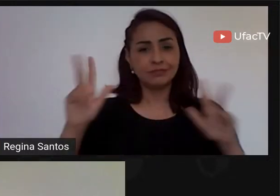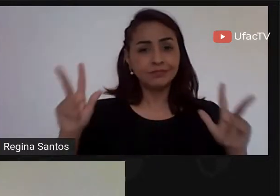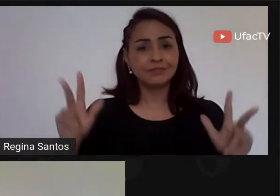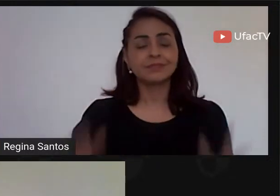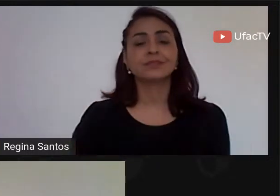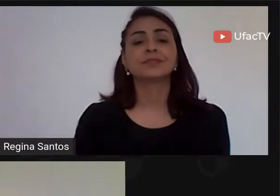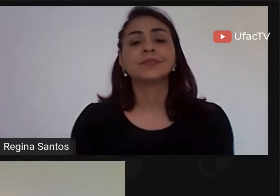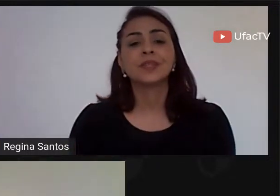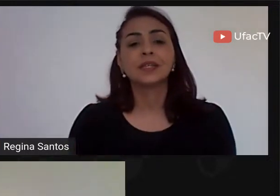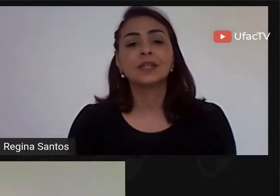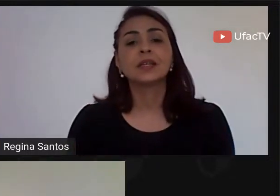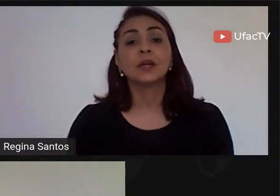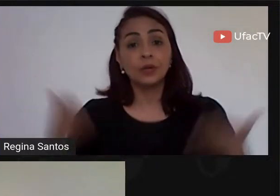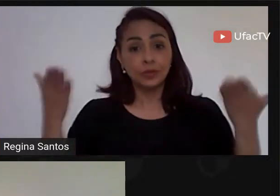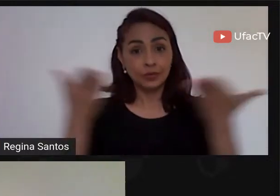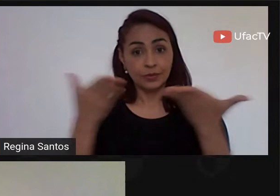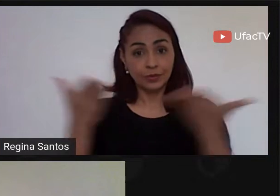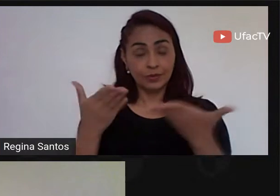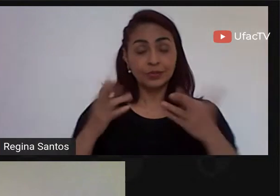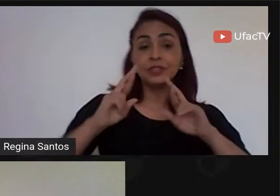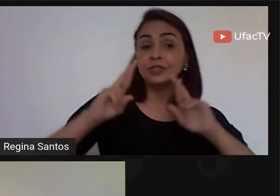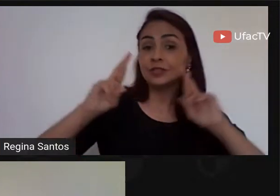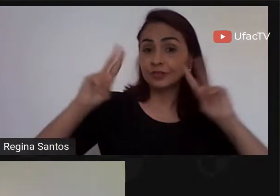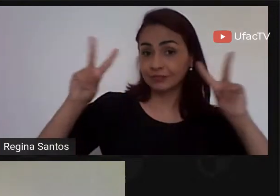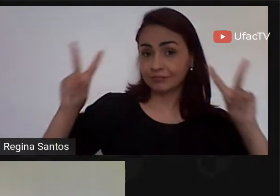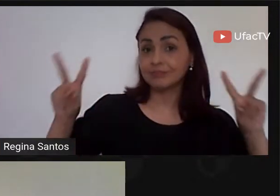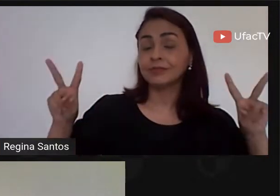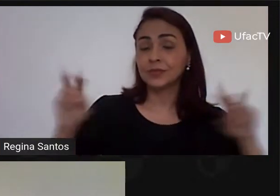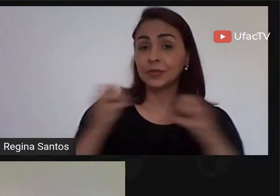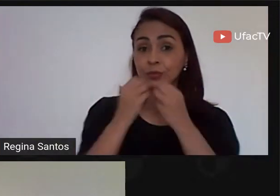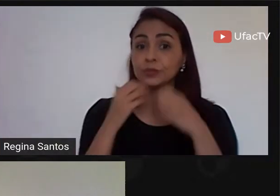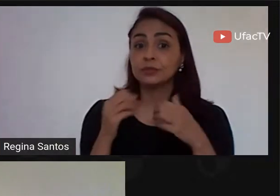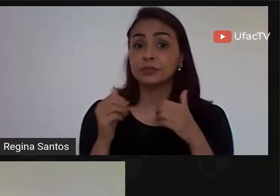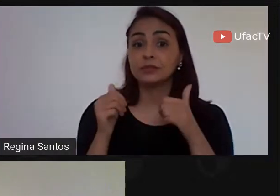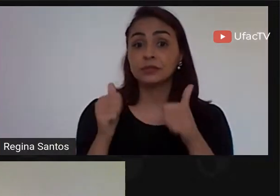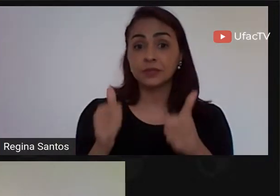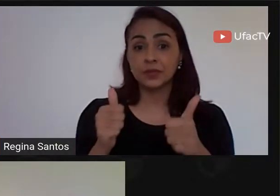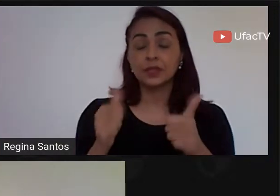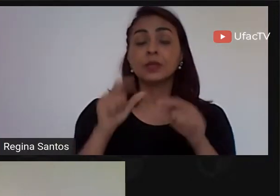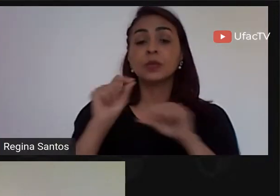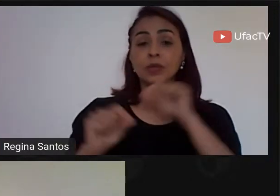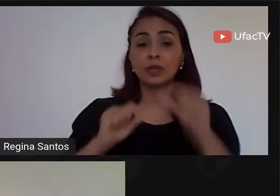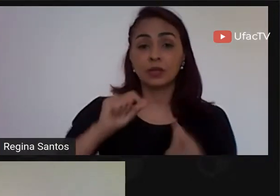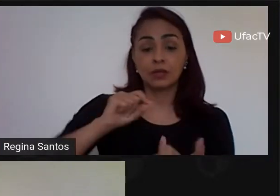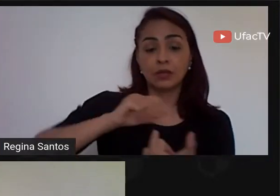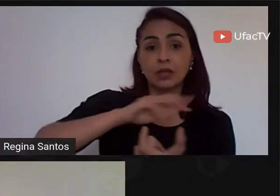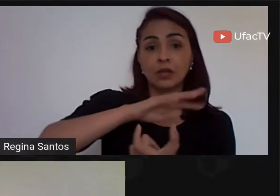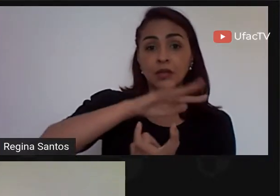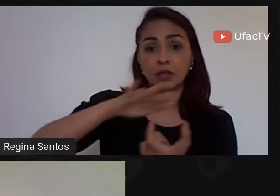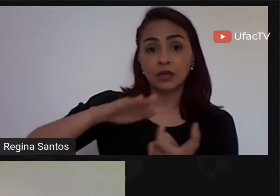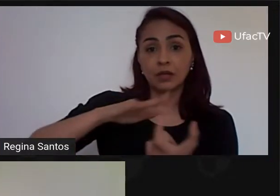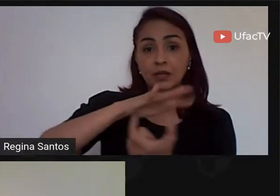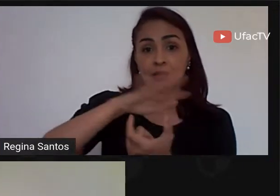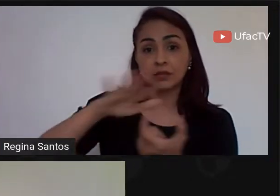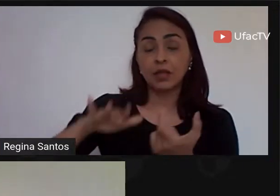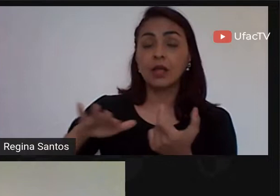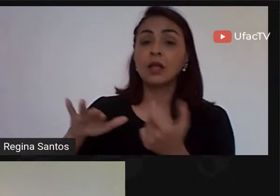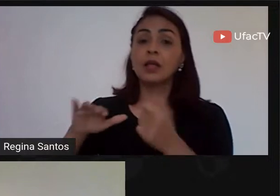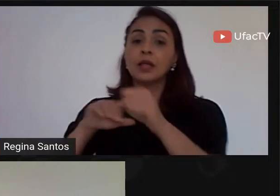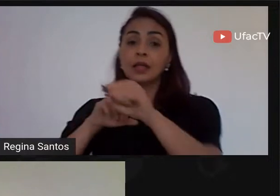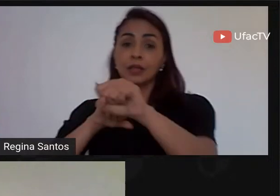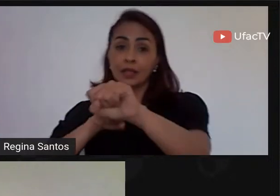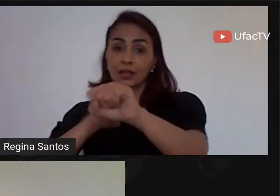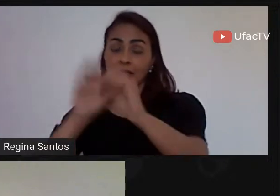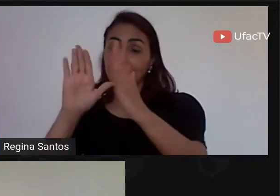se diferencia muito bem o letramento da escolarização, são duas coisas